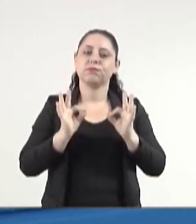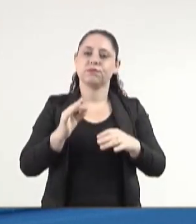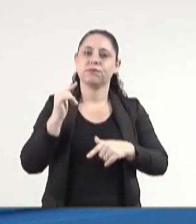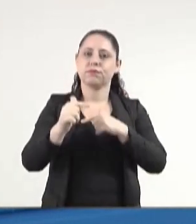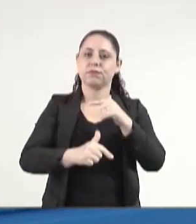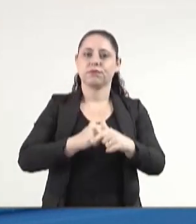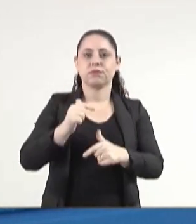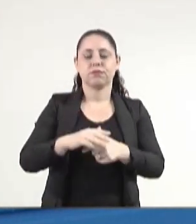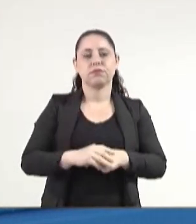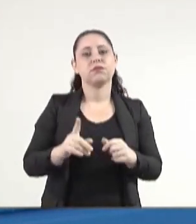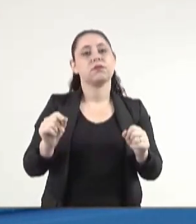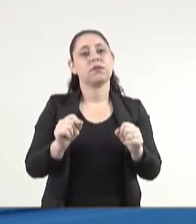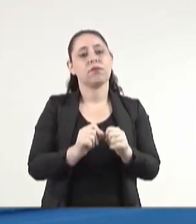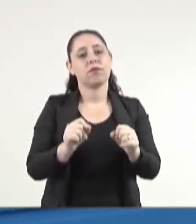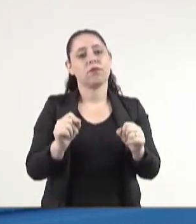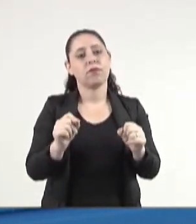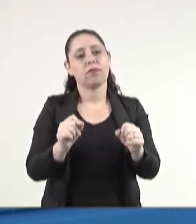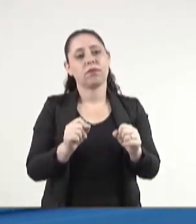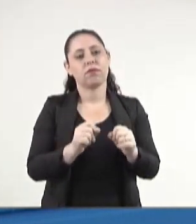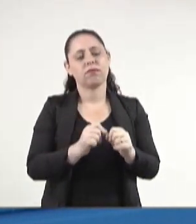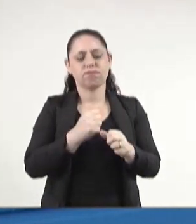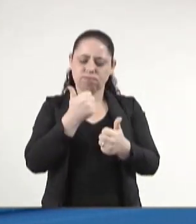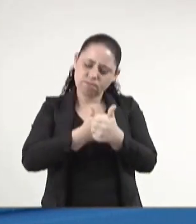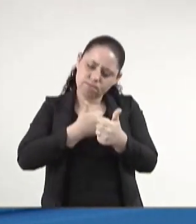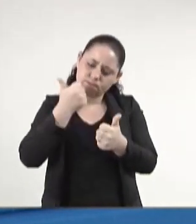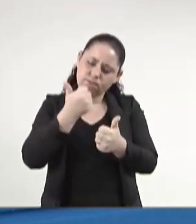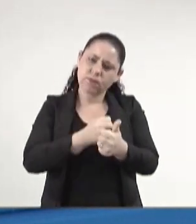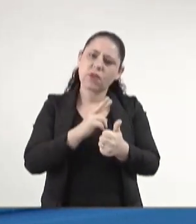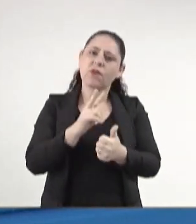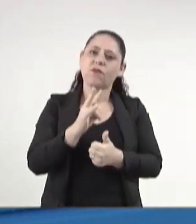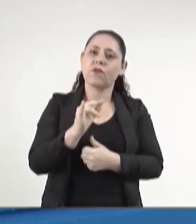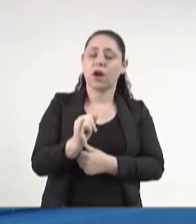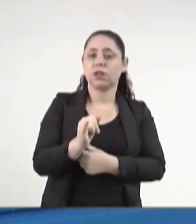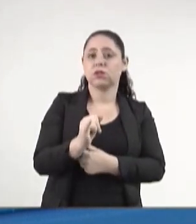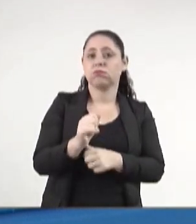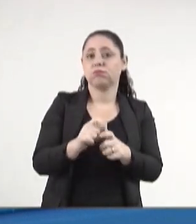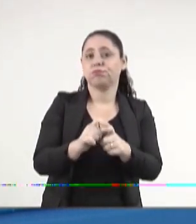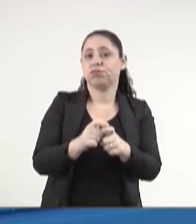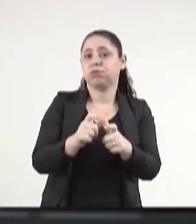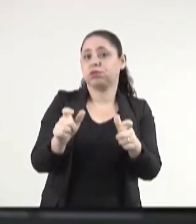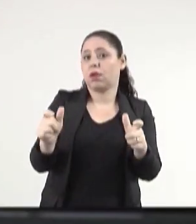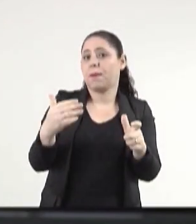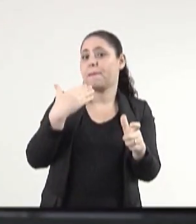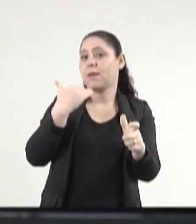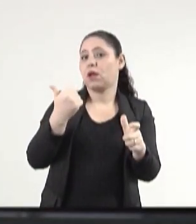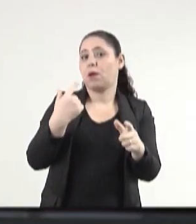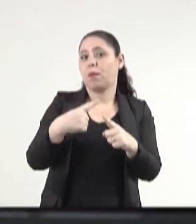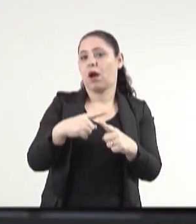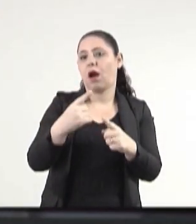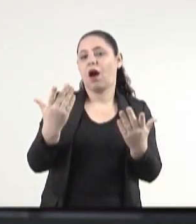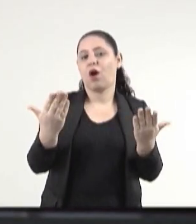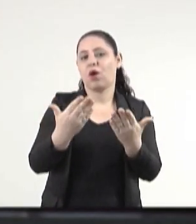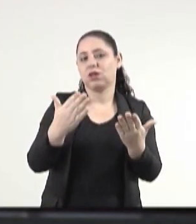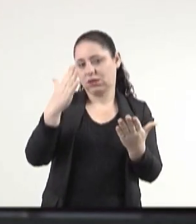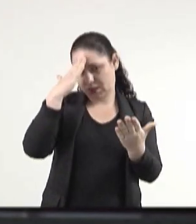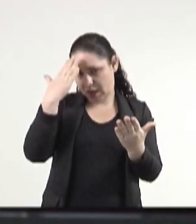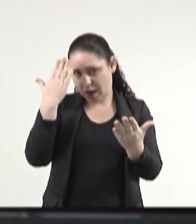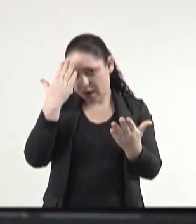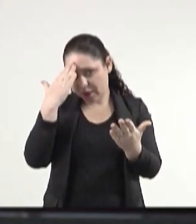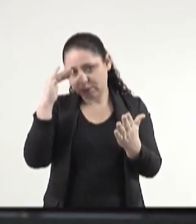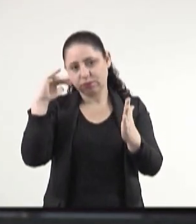esse trabalho que eles executam de forma dedicada vai ser ampliado e melhorado, porque agora eles sabem do